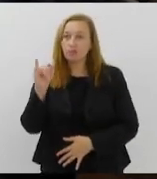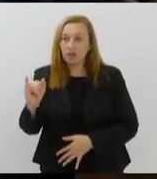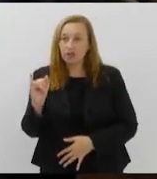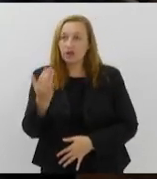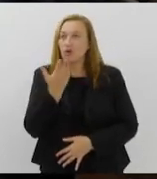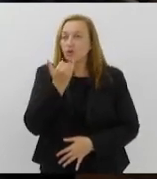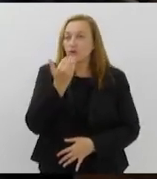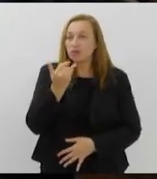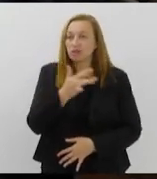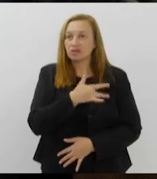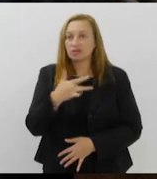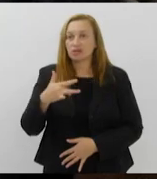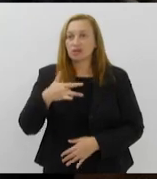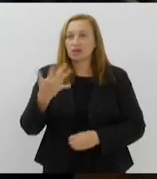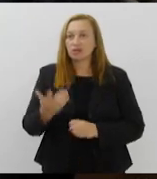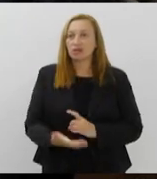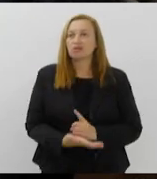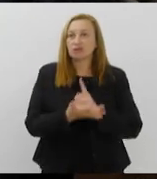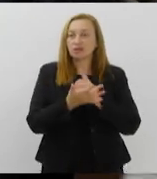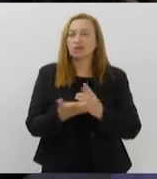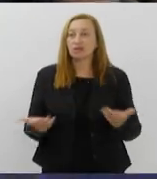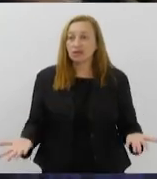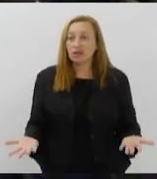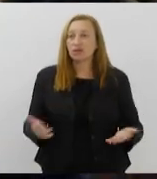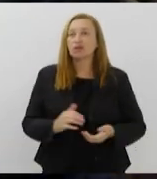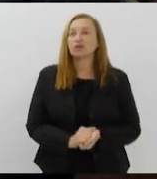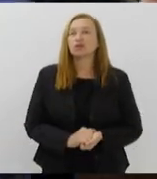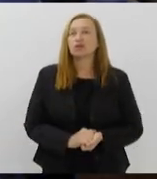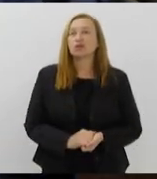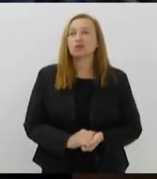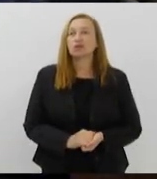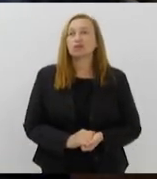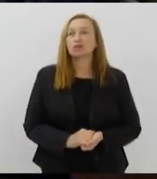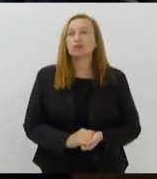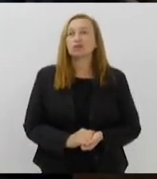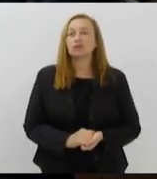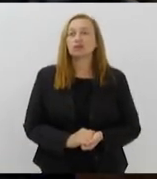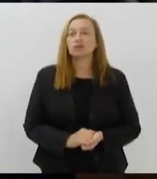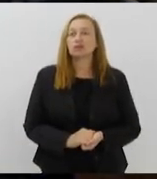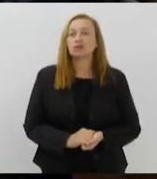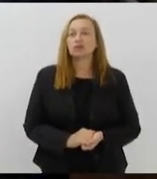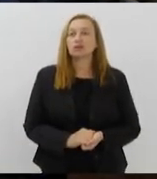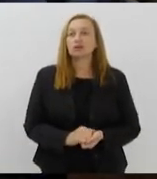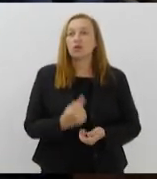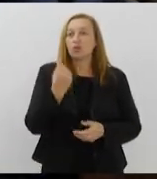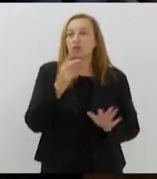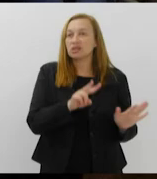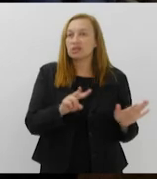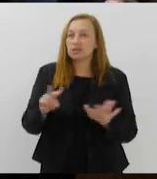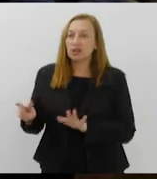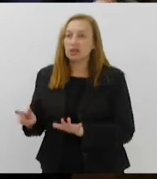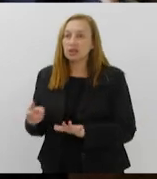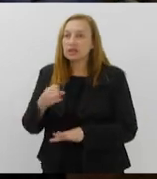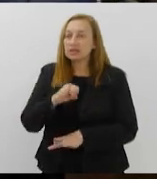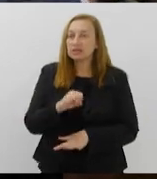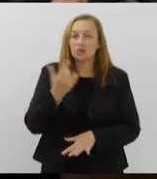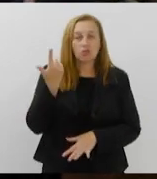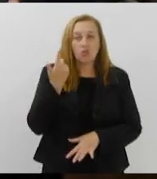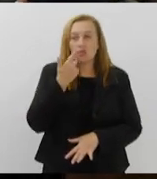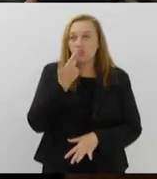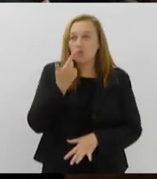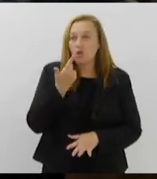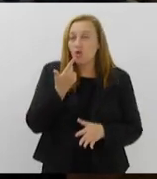ter uma Rubi sustentável. Então, não basta ter uma semana se o governo não